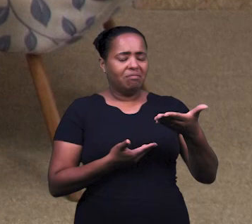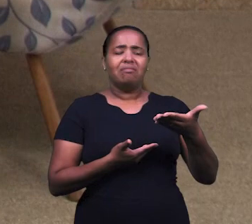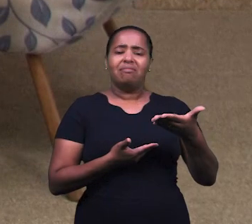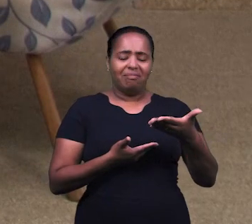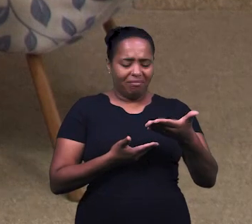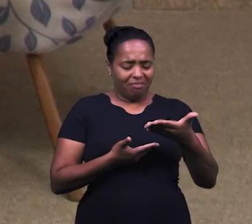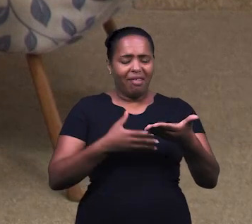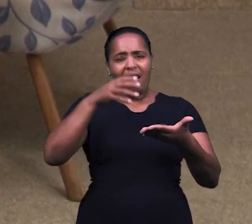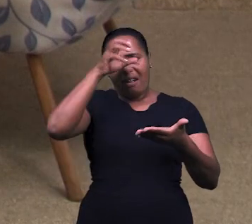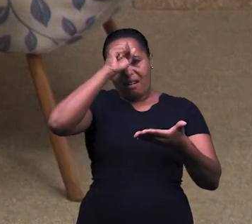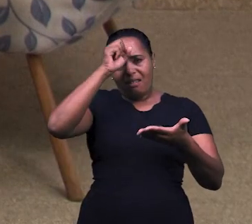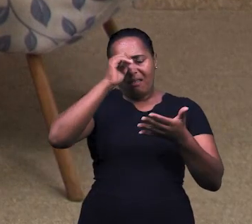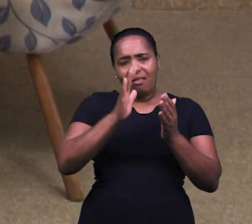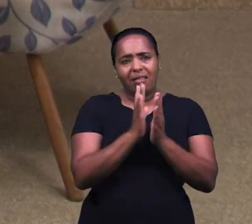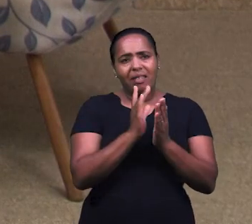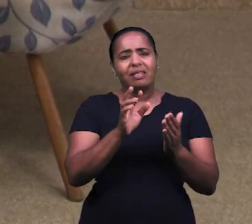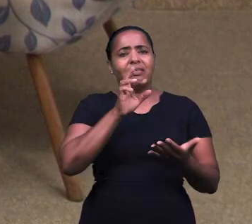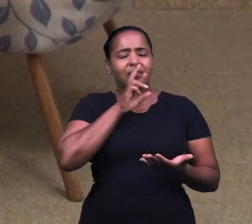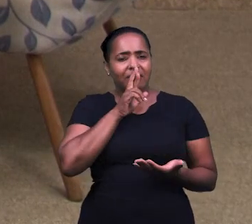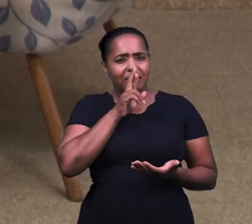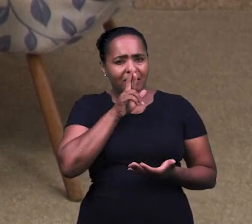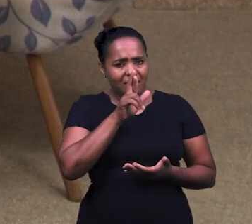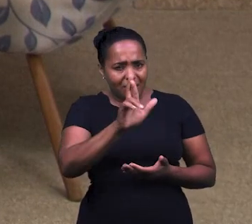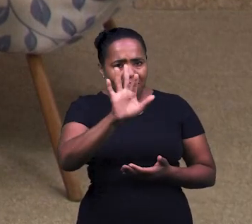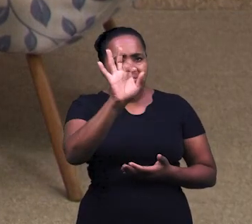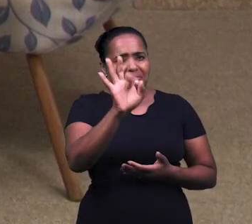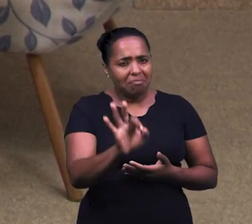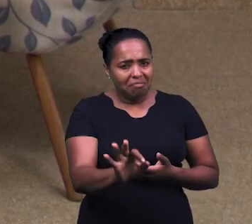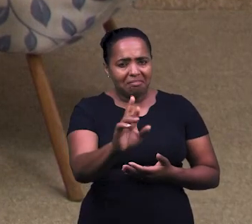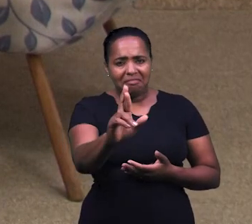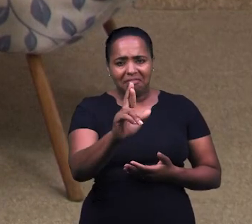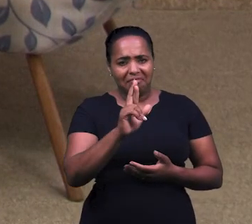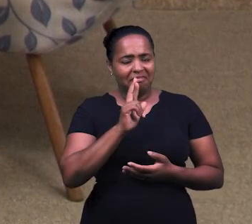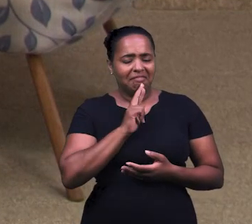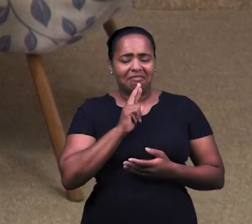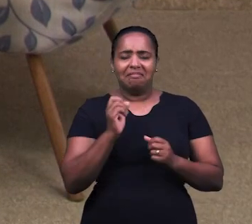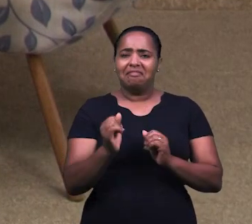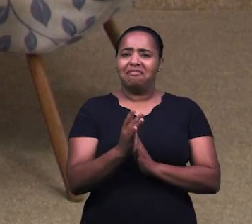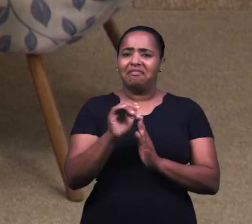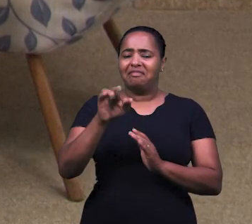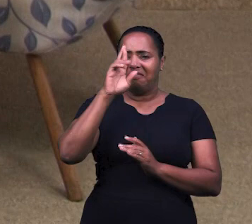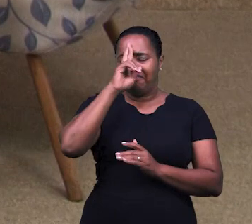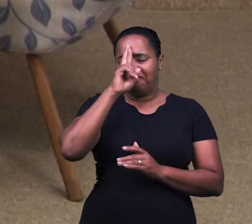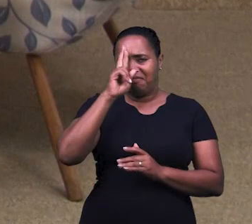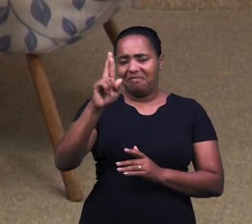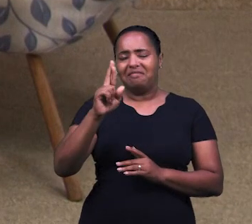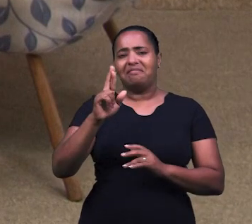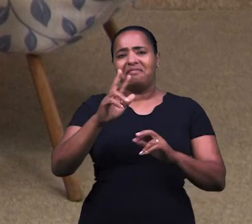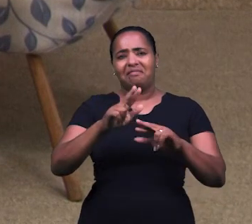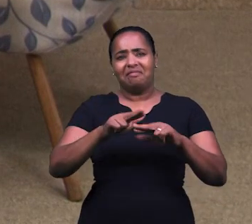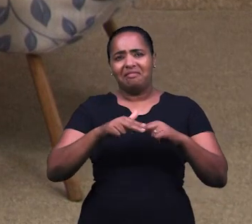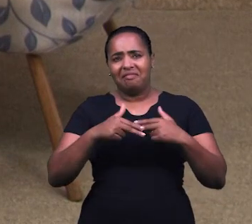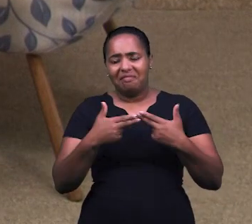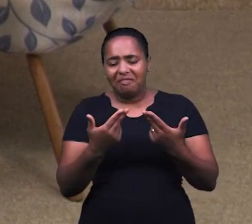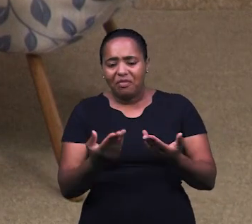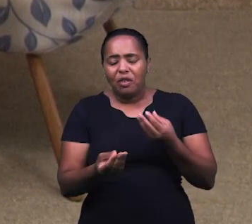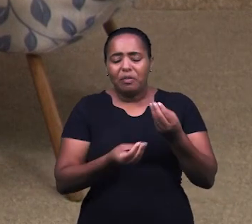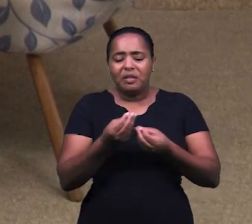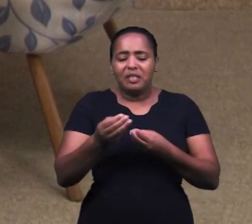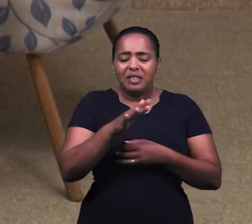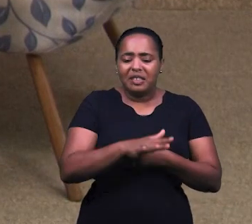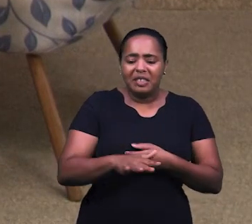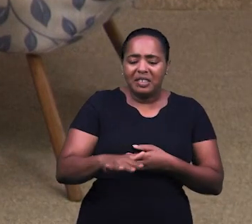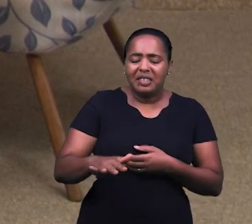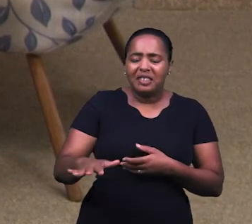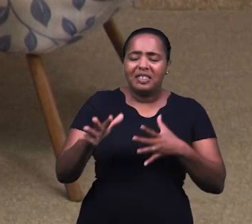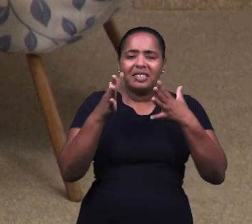atenta, aprendendo a palavra do Senhor, respondeu também para nós. Louvado seja o nome do Senhor. Vermos como as